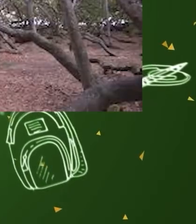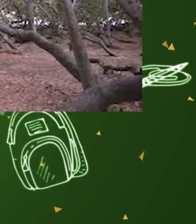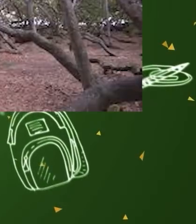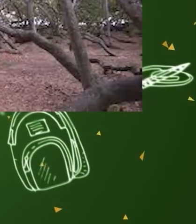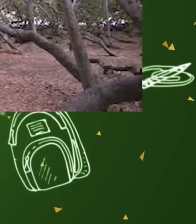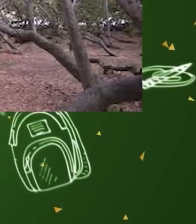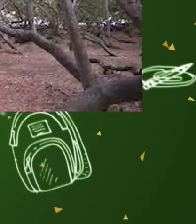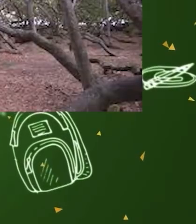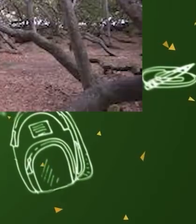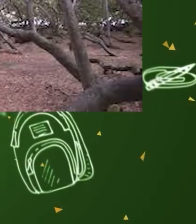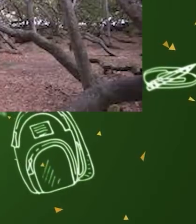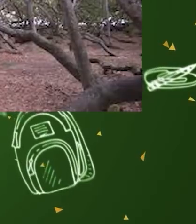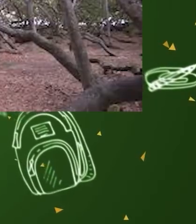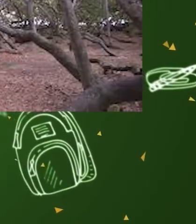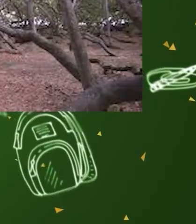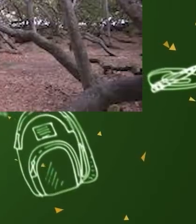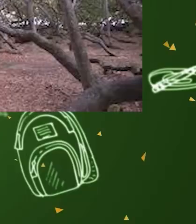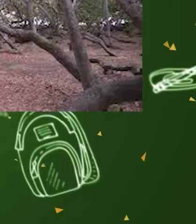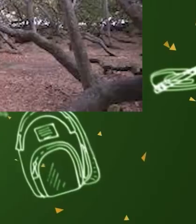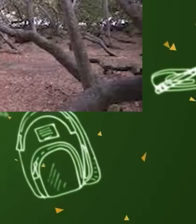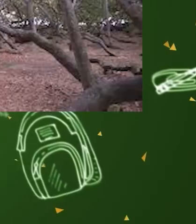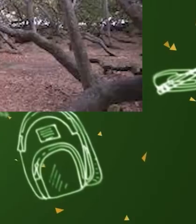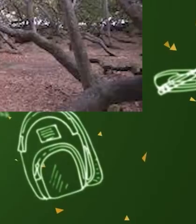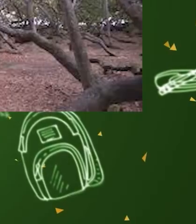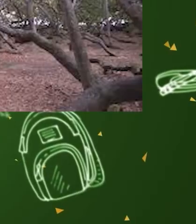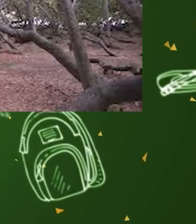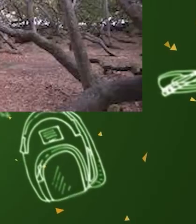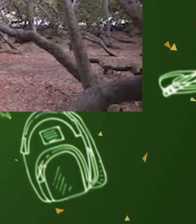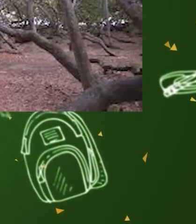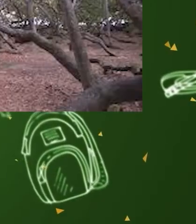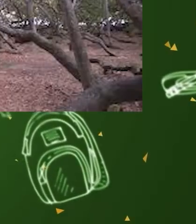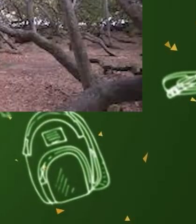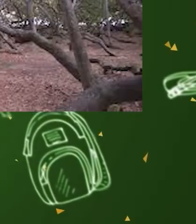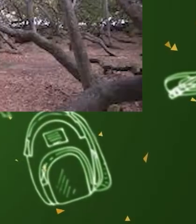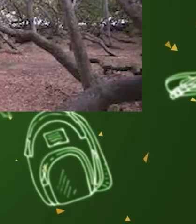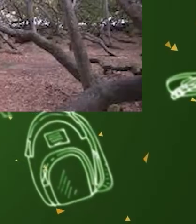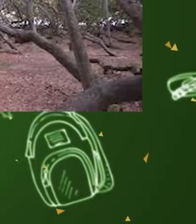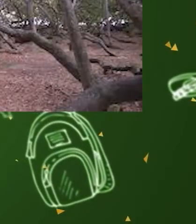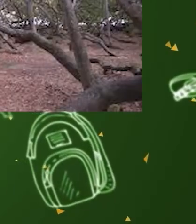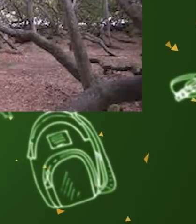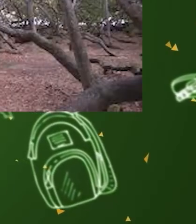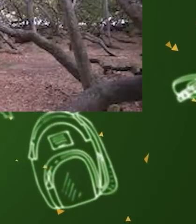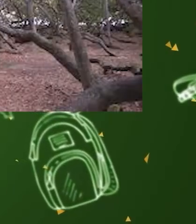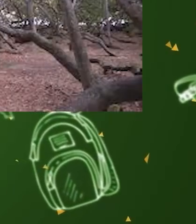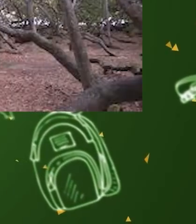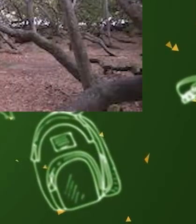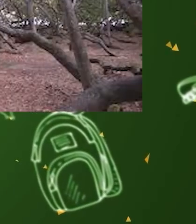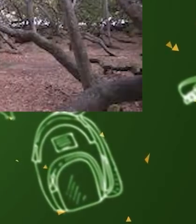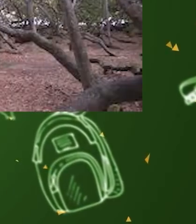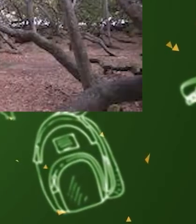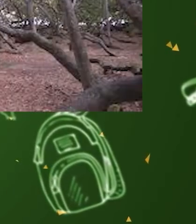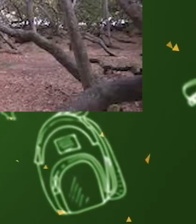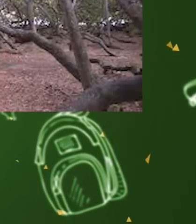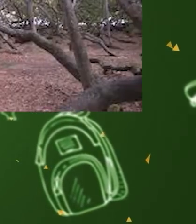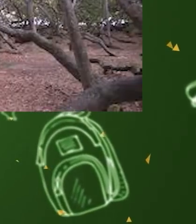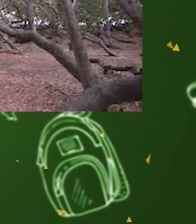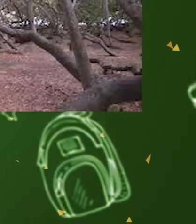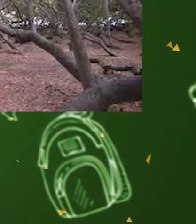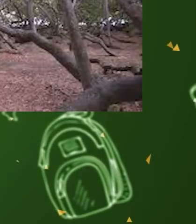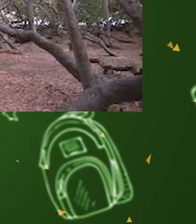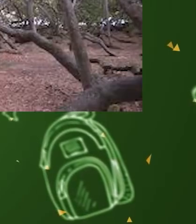deu esse crescimento? É o seguinte. Há anos atrás, em